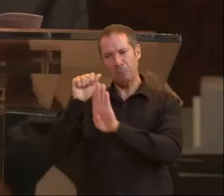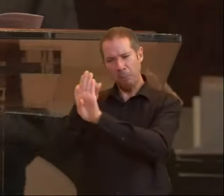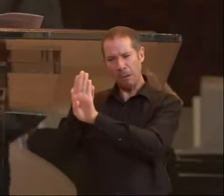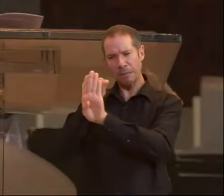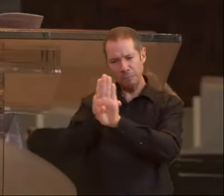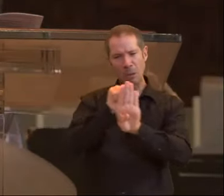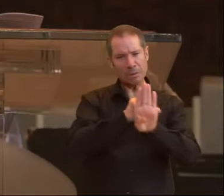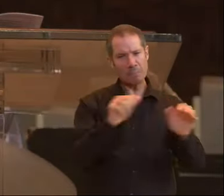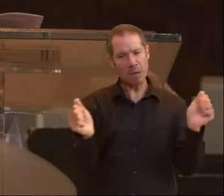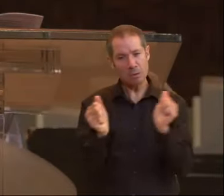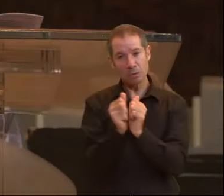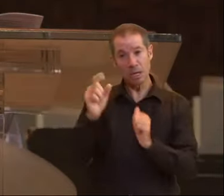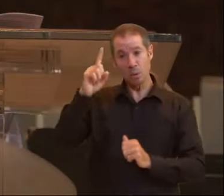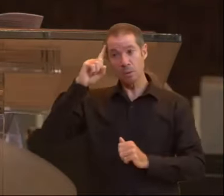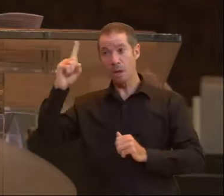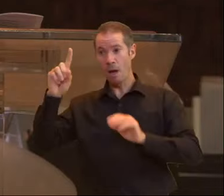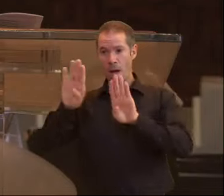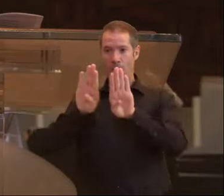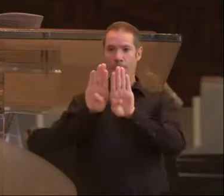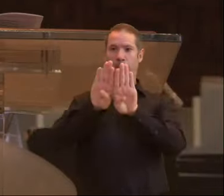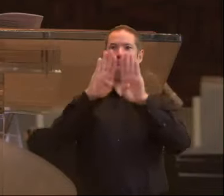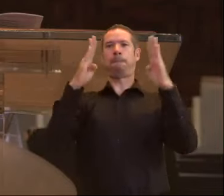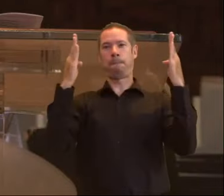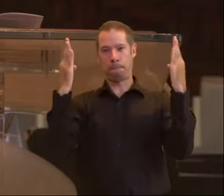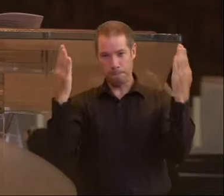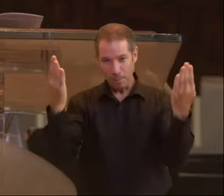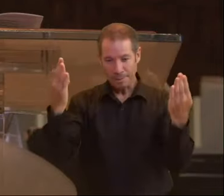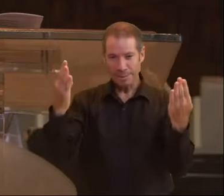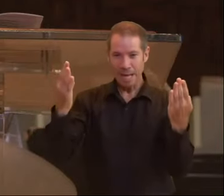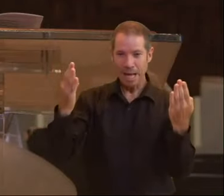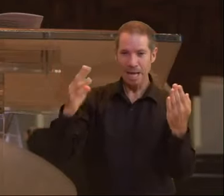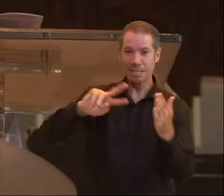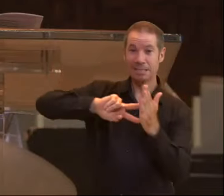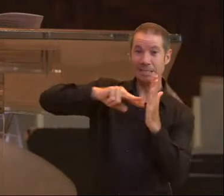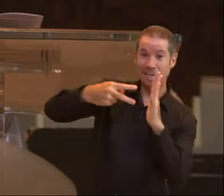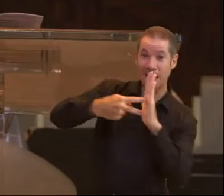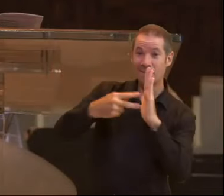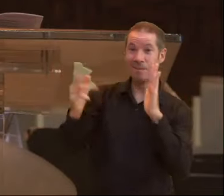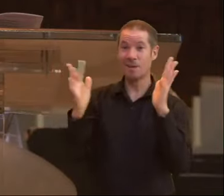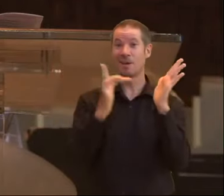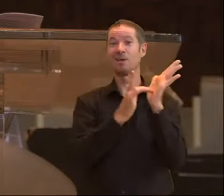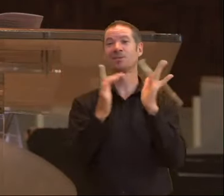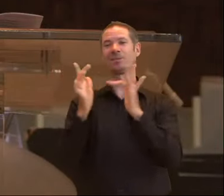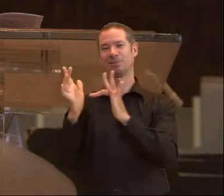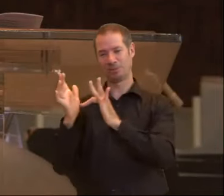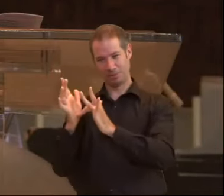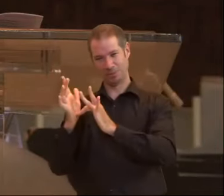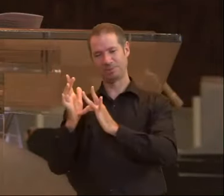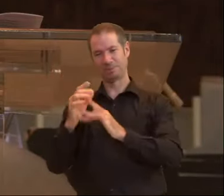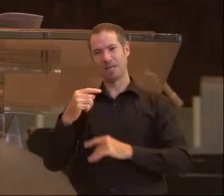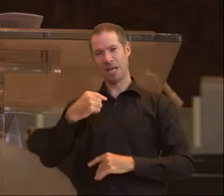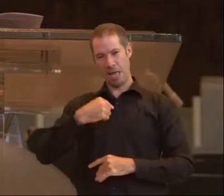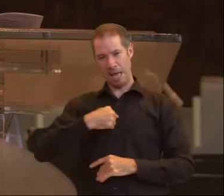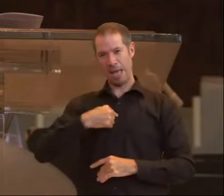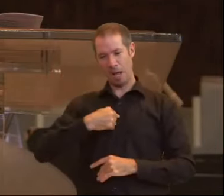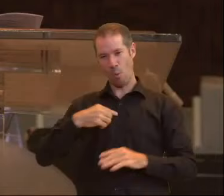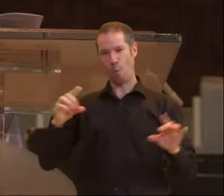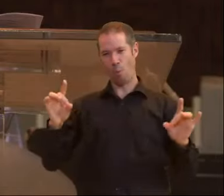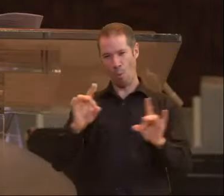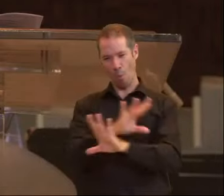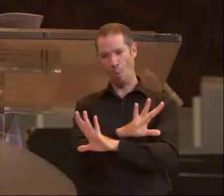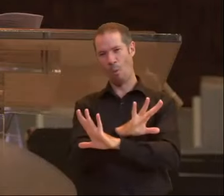portas. Aí um dia a porta se abriu, e a porta era Jesus. Eu já tenho que